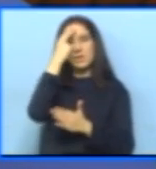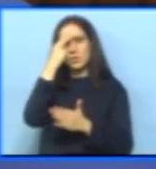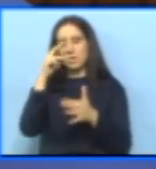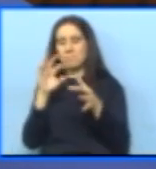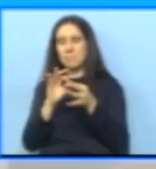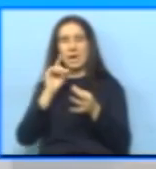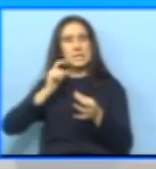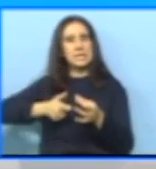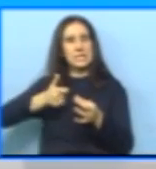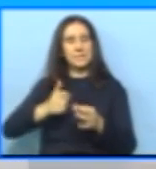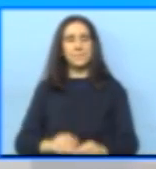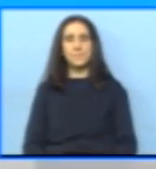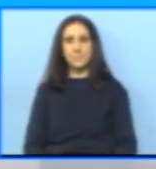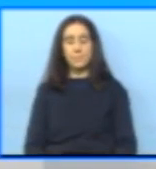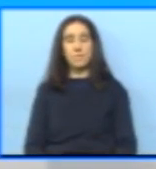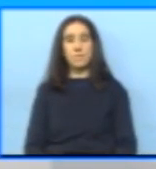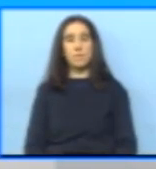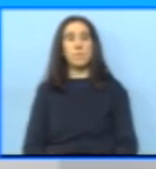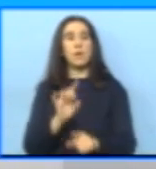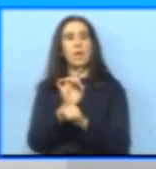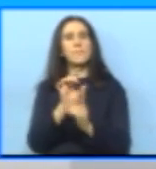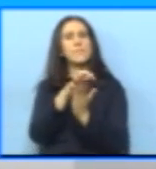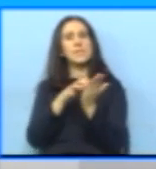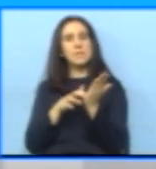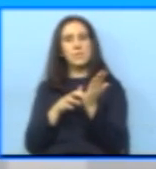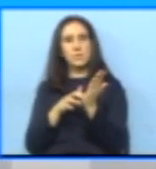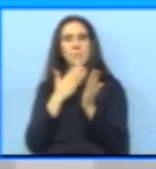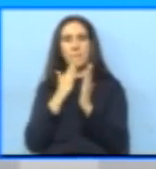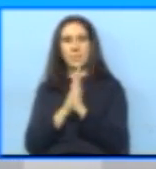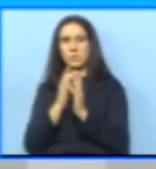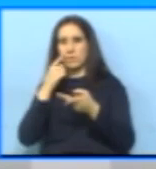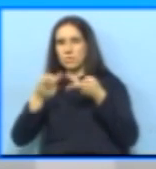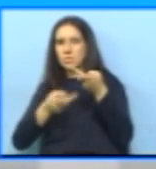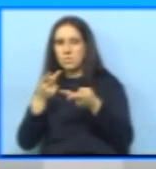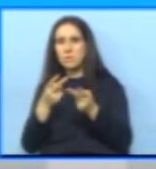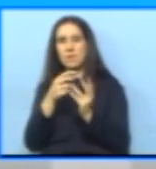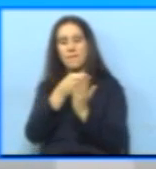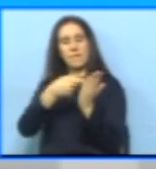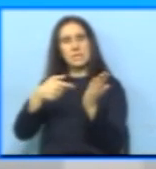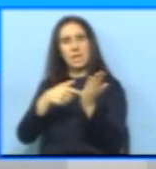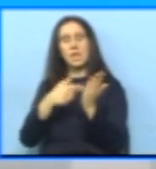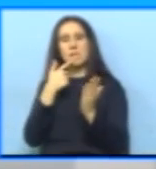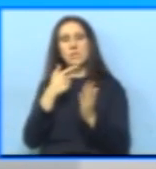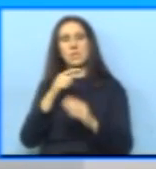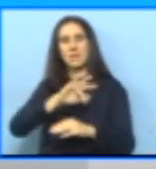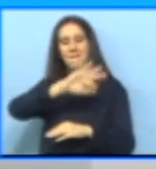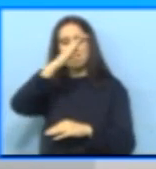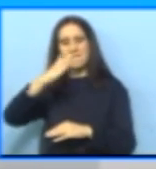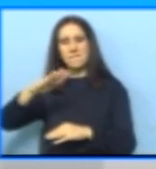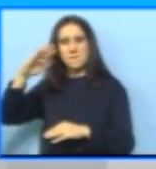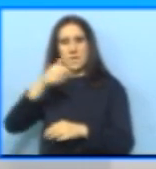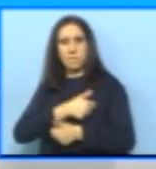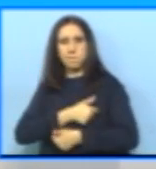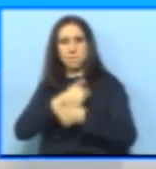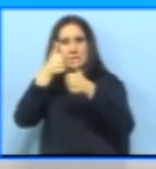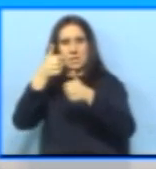fundamental. Podia-vos ensinar este texto a partir de uma frase que está aí, que está pelo meio. Não se pode esconder uma cidade situada sobre o monte, nem se acende